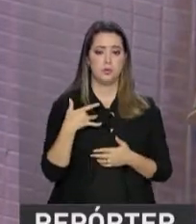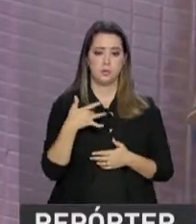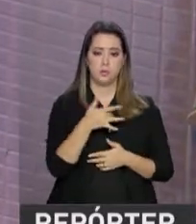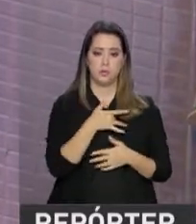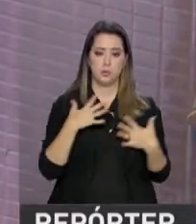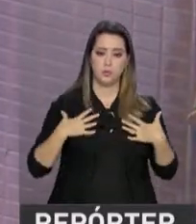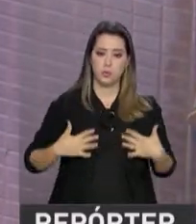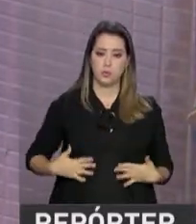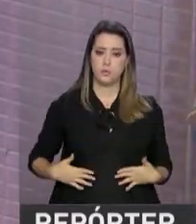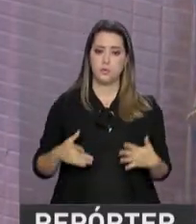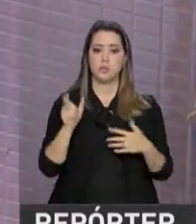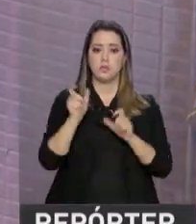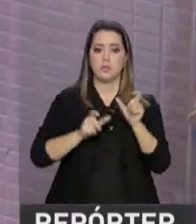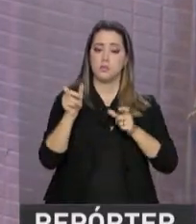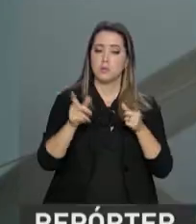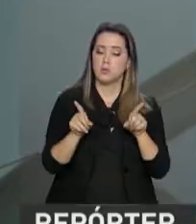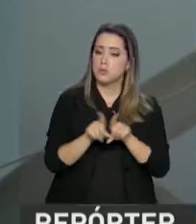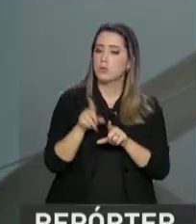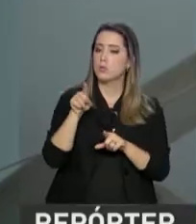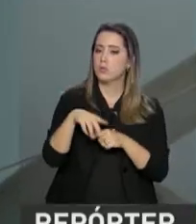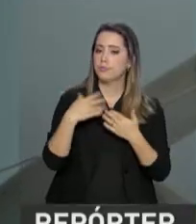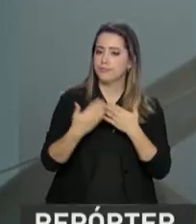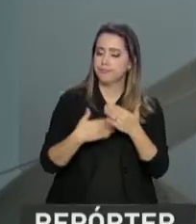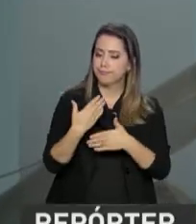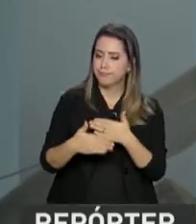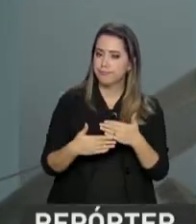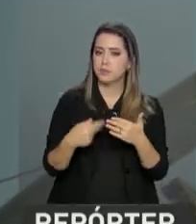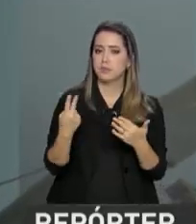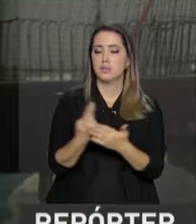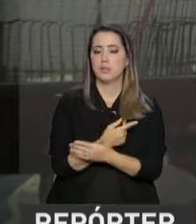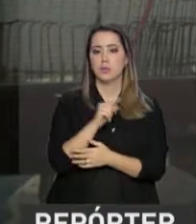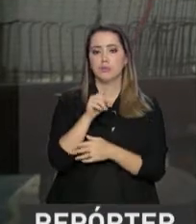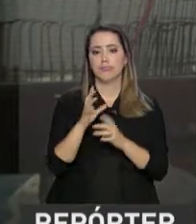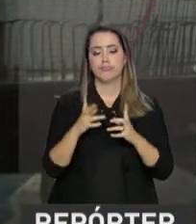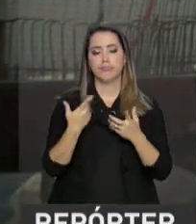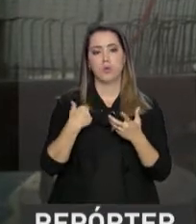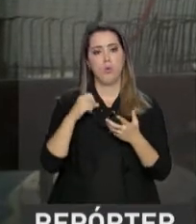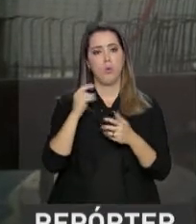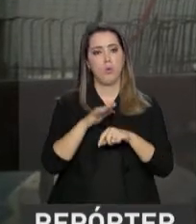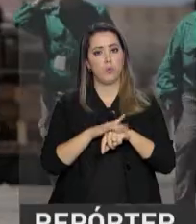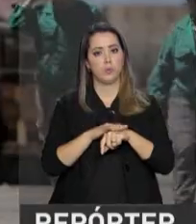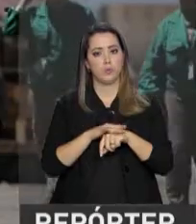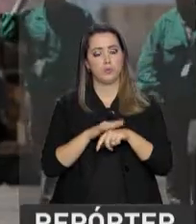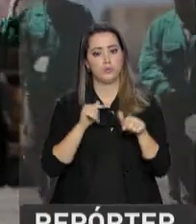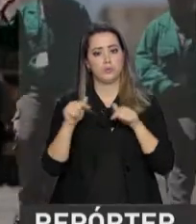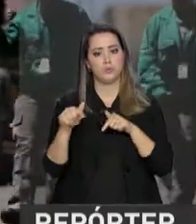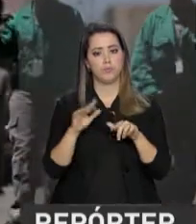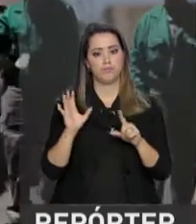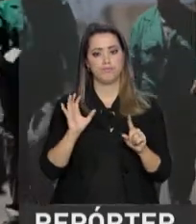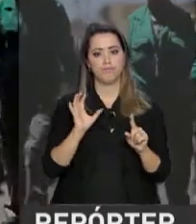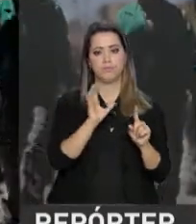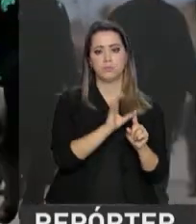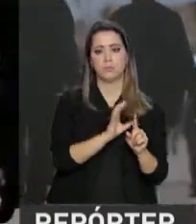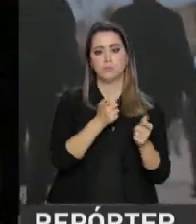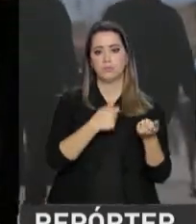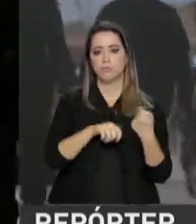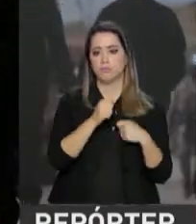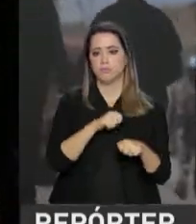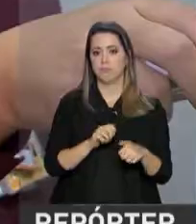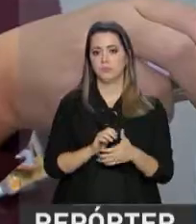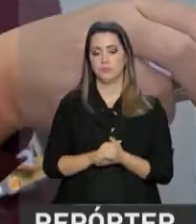física dos trabalhadores brasileiros decorrentes de acidentes e doenças do trabalho tem um impacto direto na